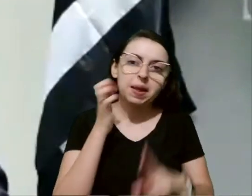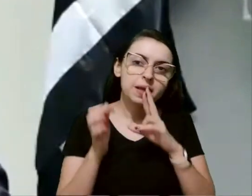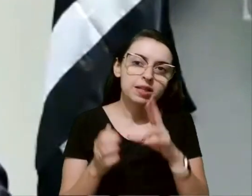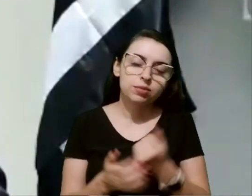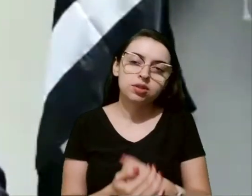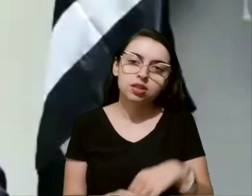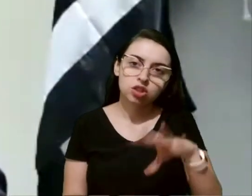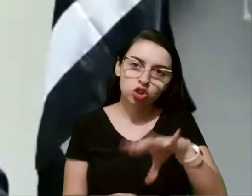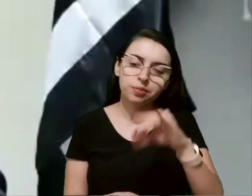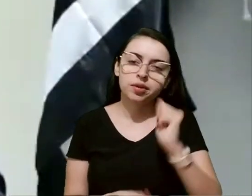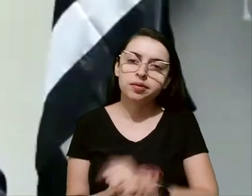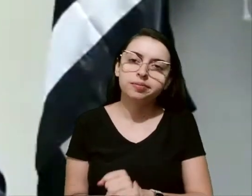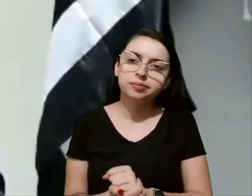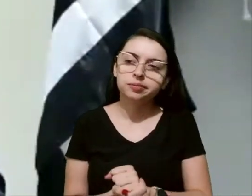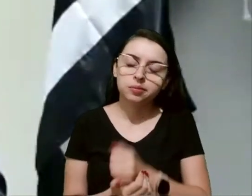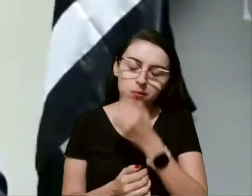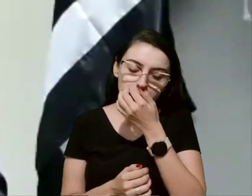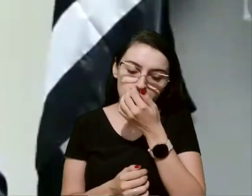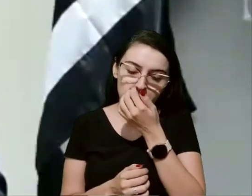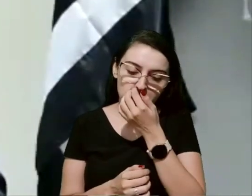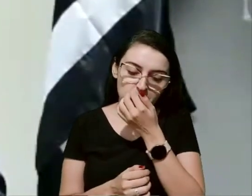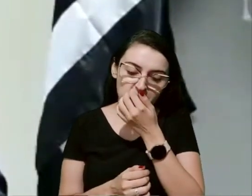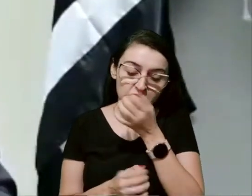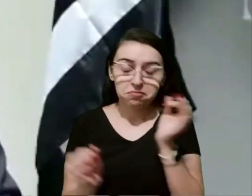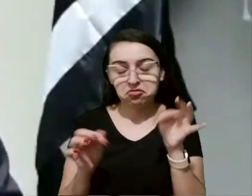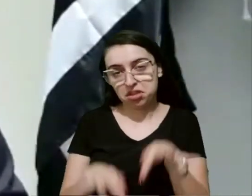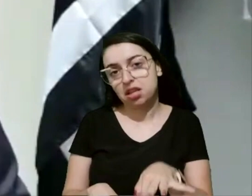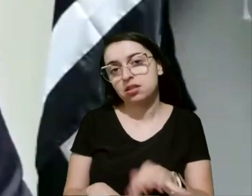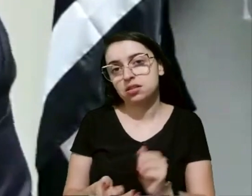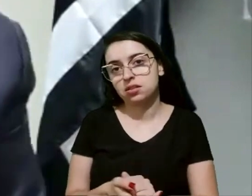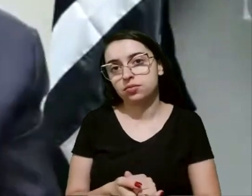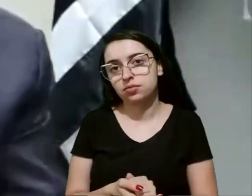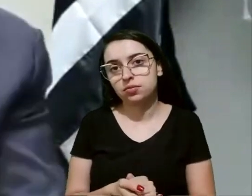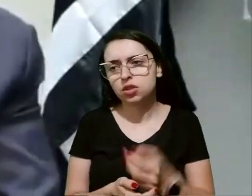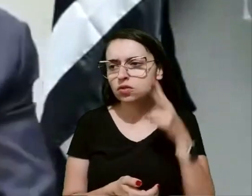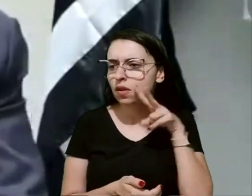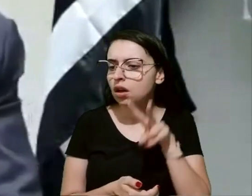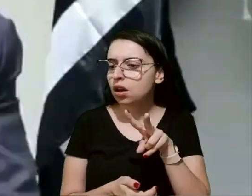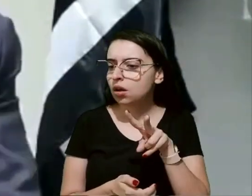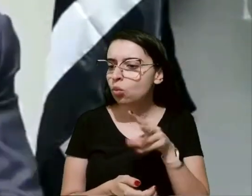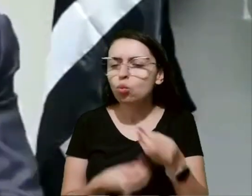Então, a taxa, e aí, enfim,